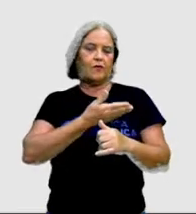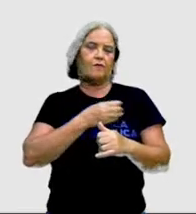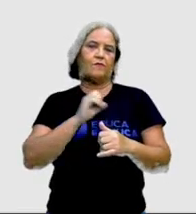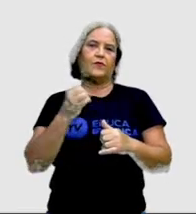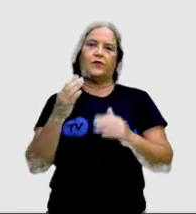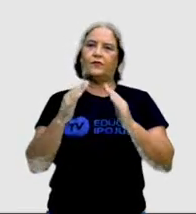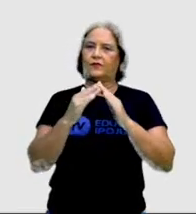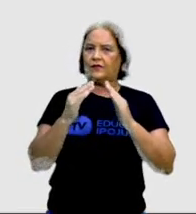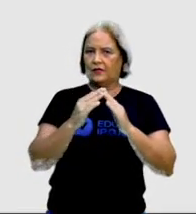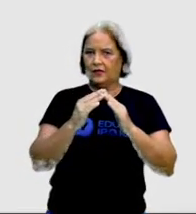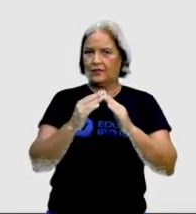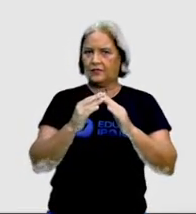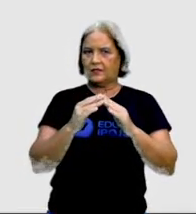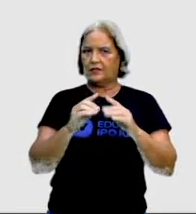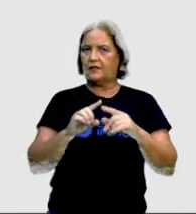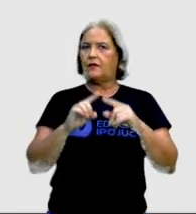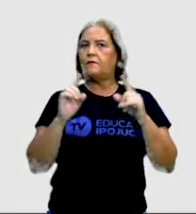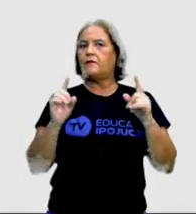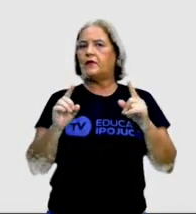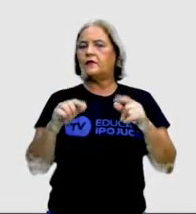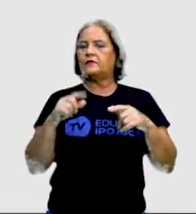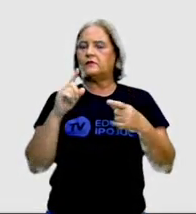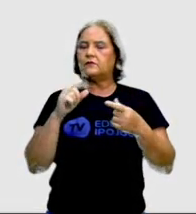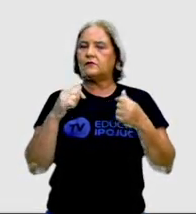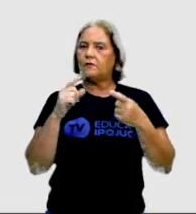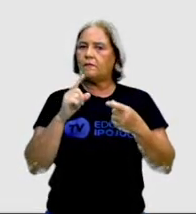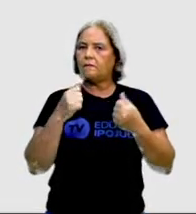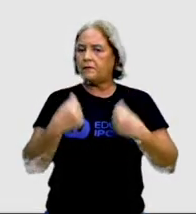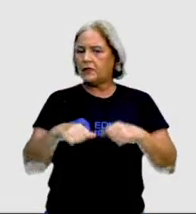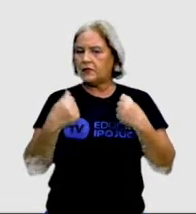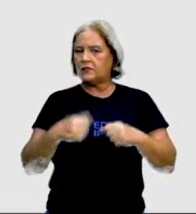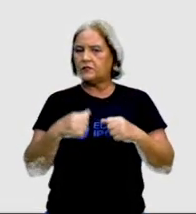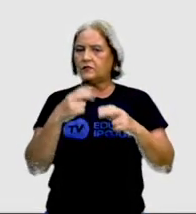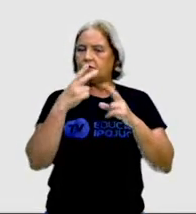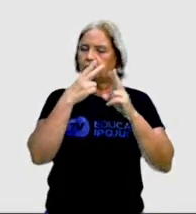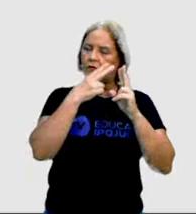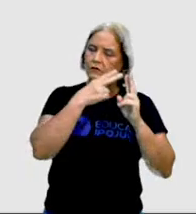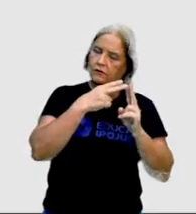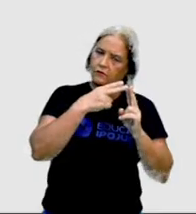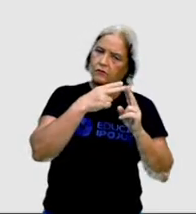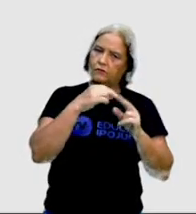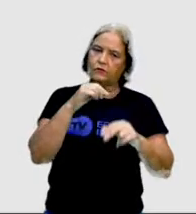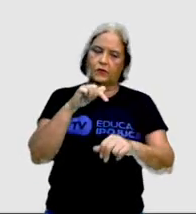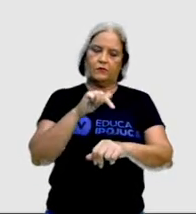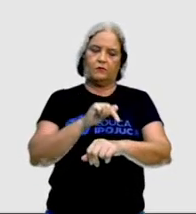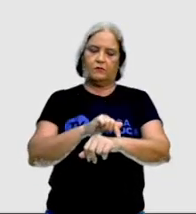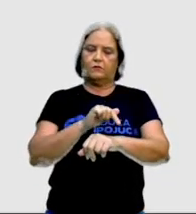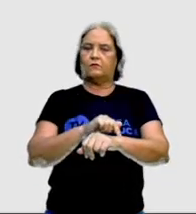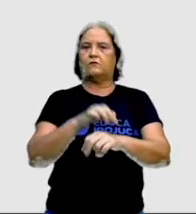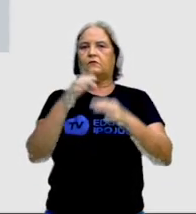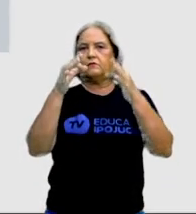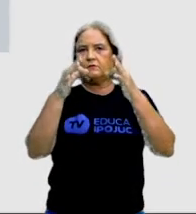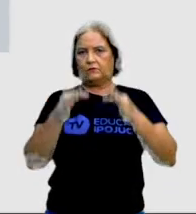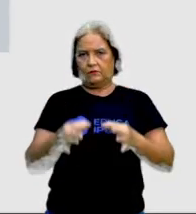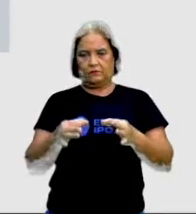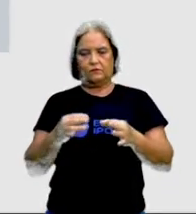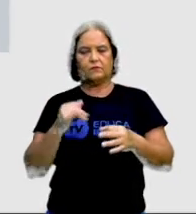dormir uma boa noite de sono e no horário certo, ok, crianças? É muito importante.